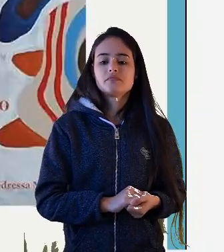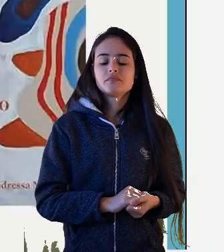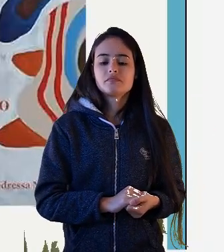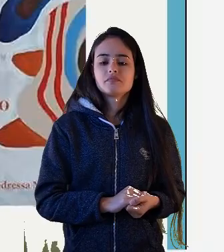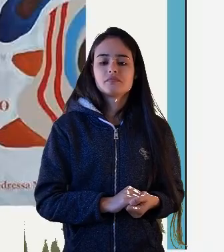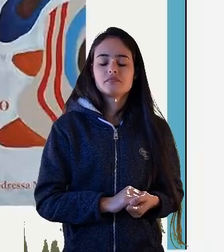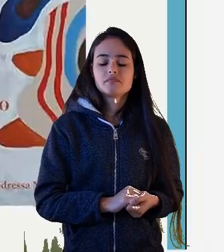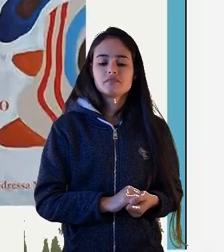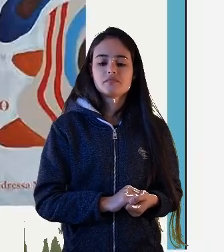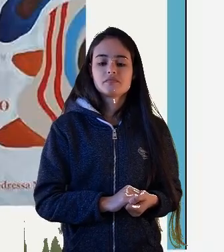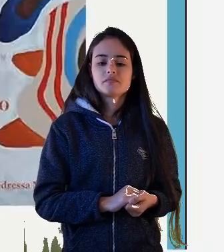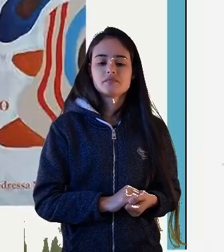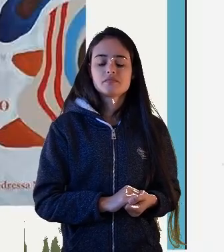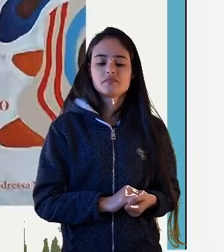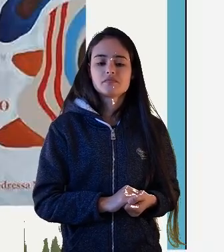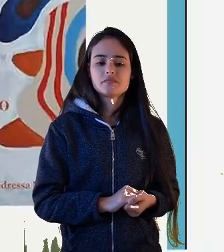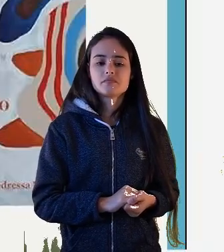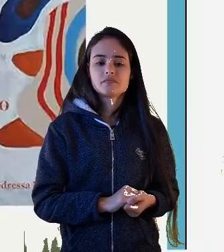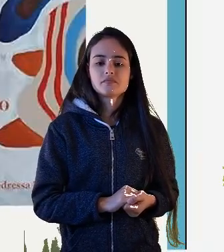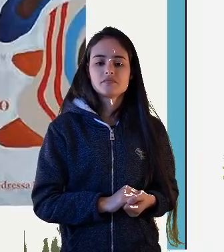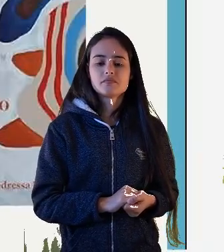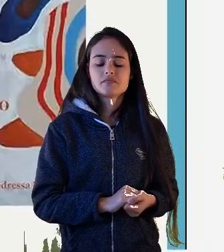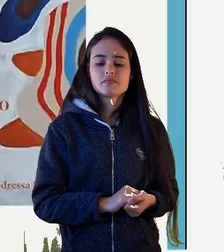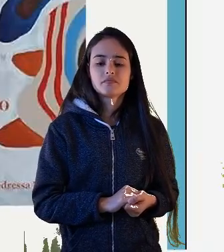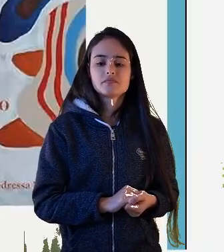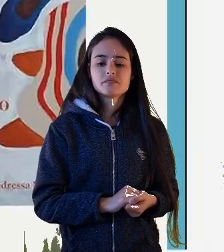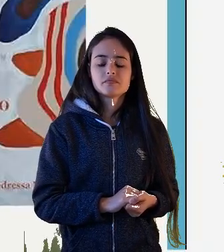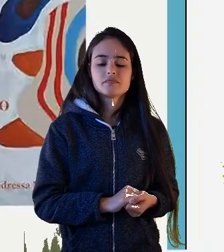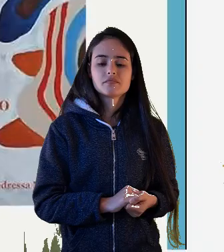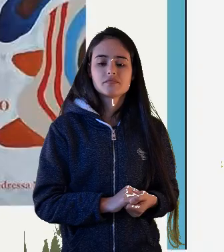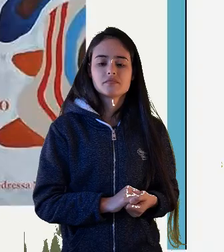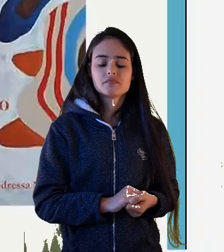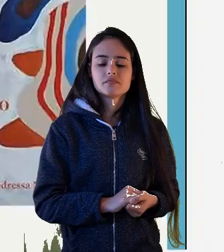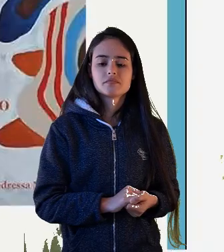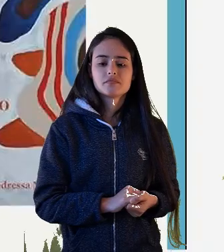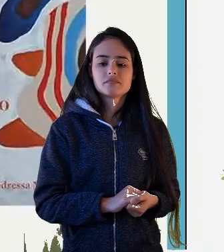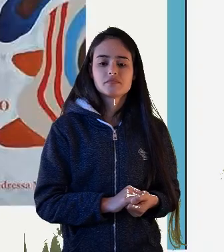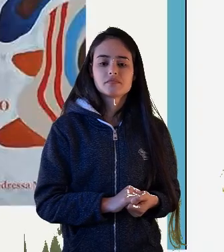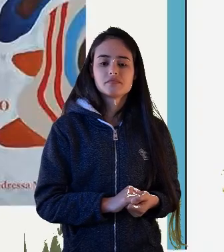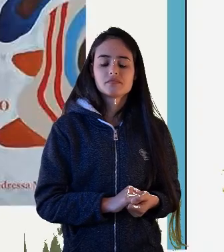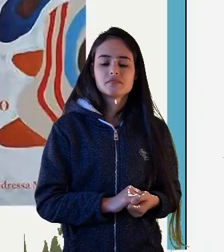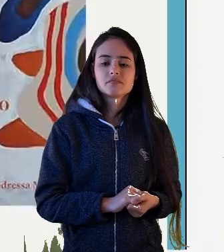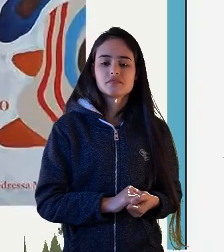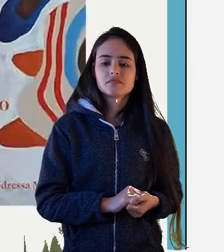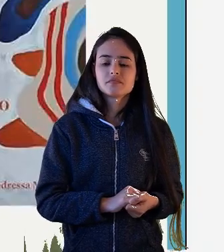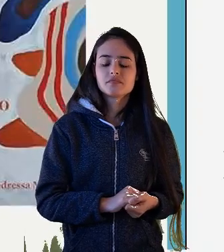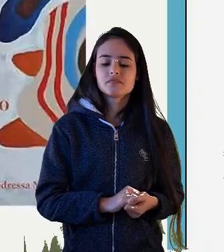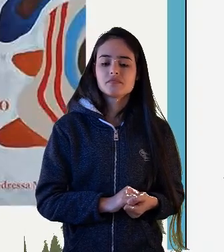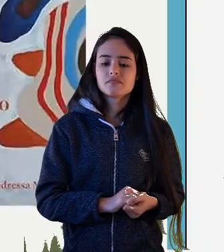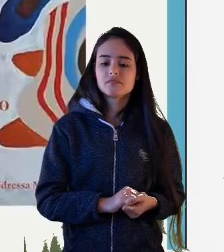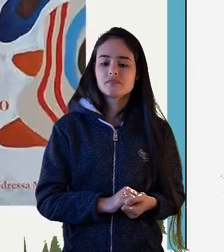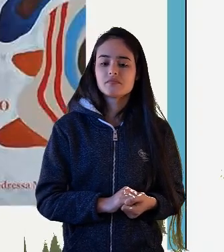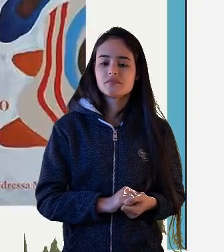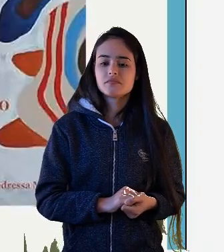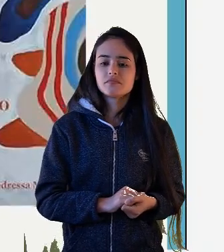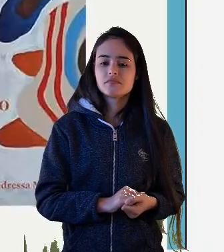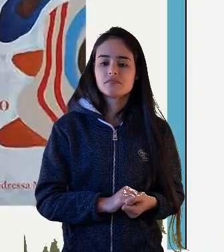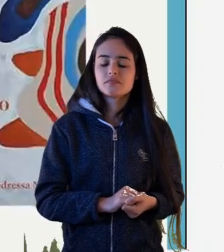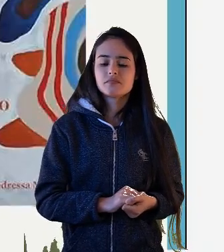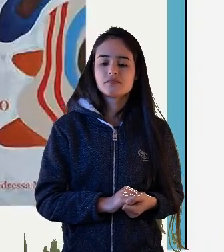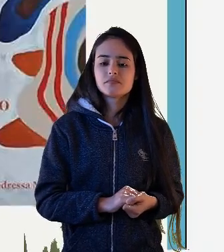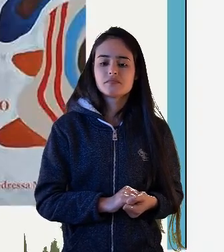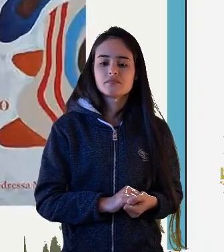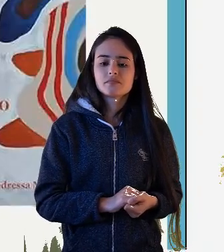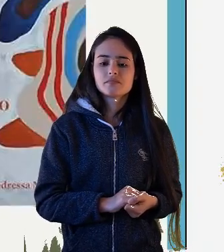Então, bem legal de ler. Todos os dois eu recomendo muito. Os dois têm resenhas lá no nosso site